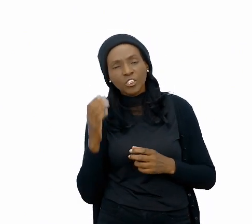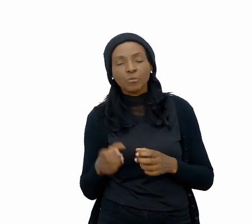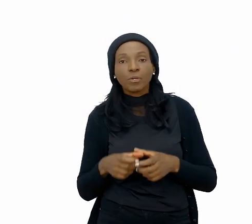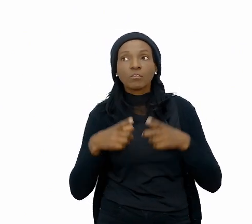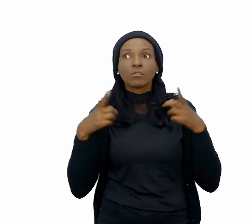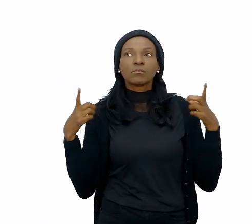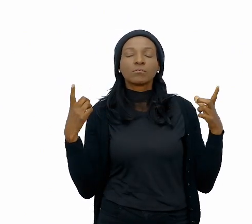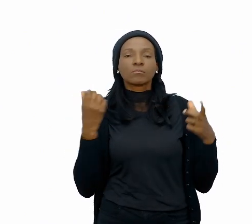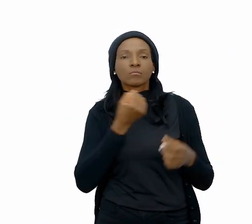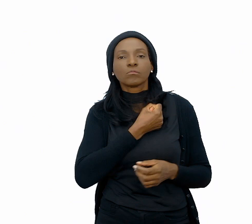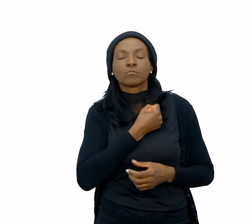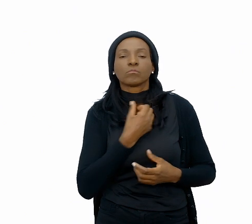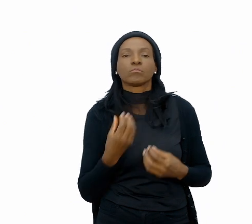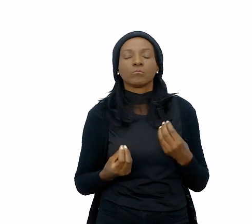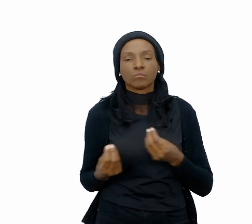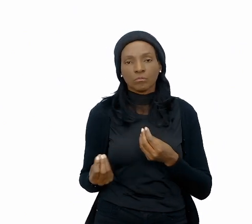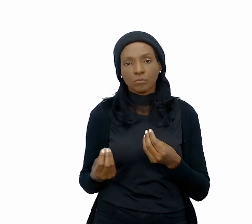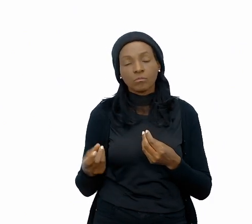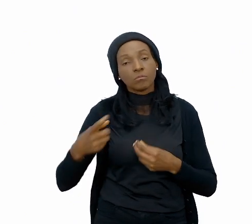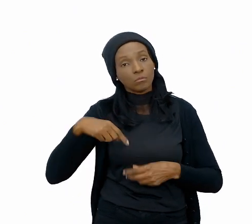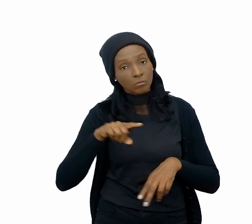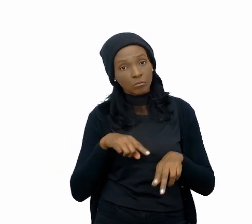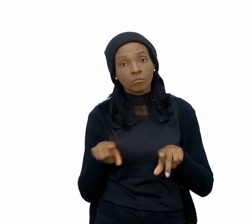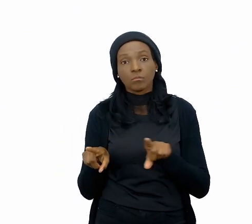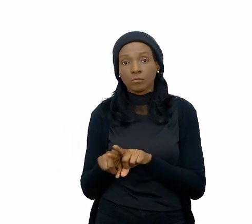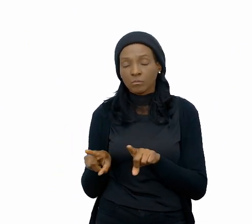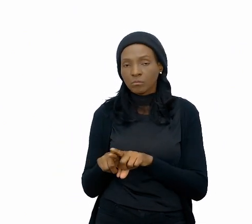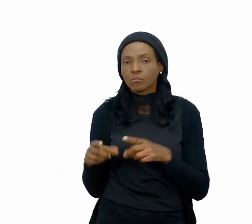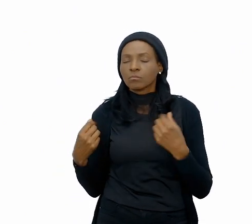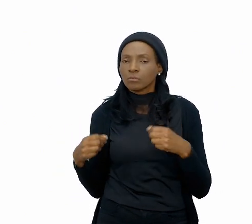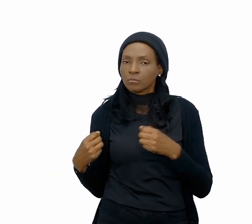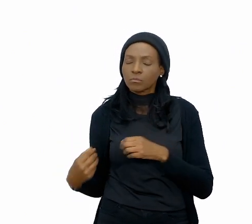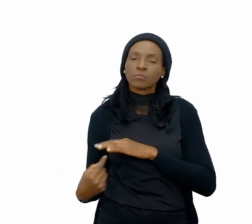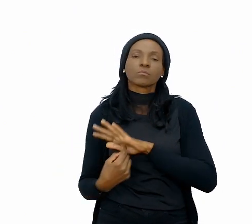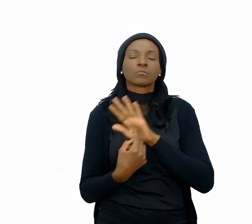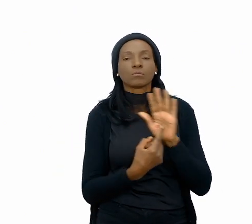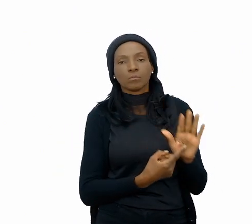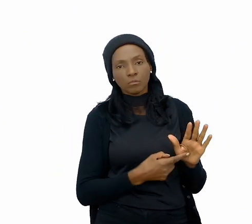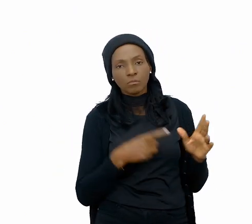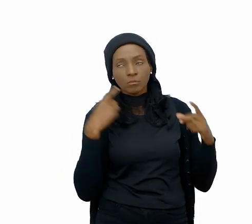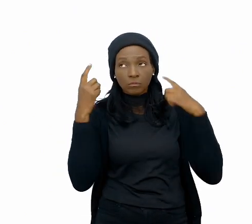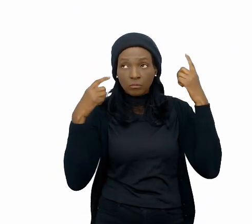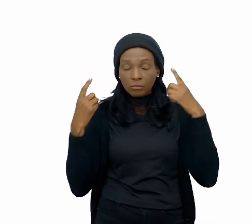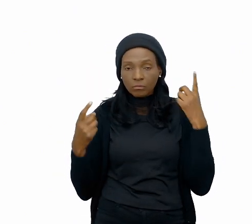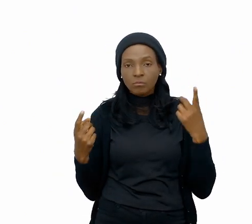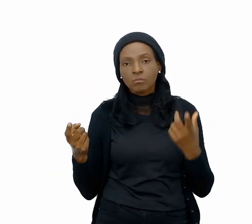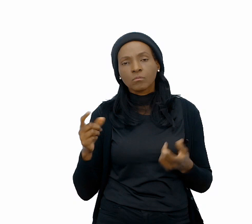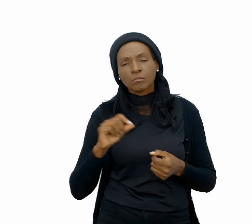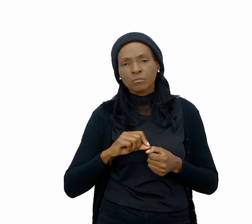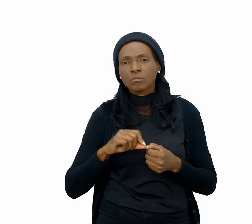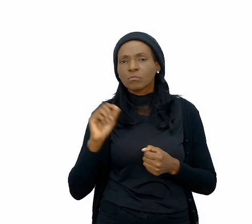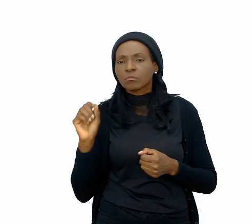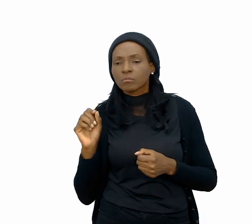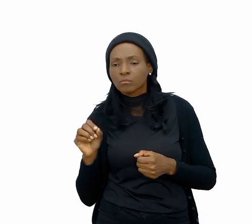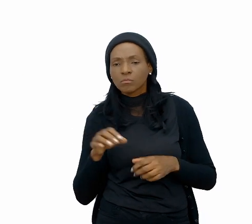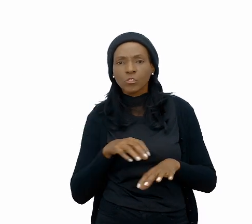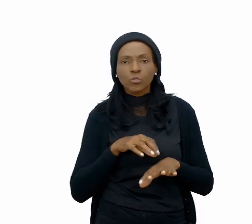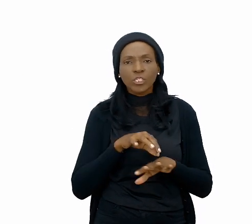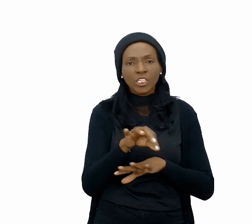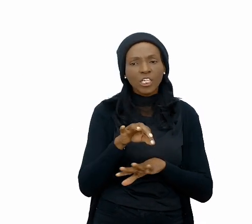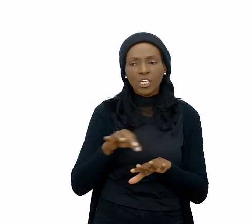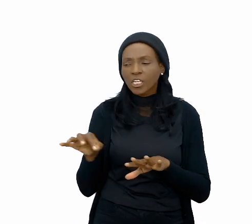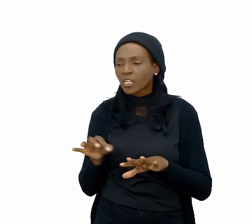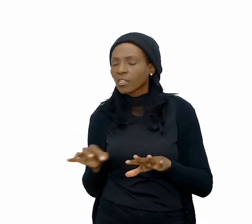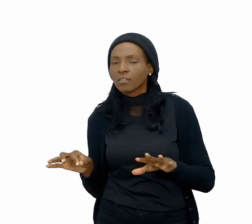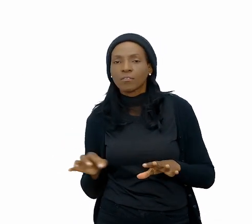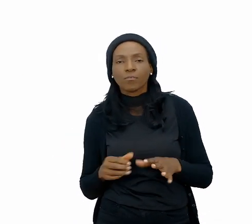É justamente isso que a gente precisa também trazer como preocupação quando a gente vai fazer um mapeamento,